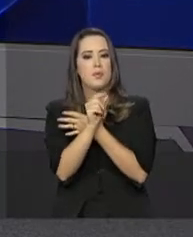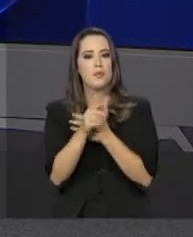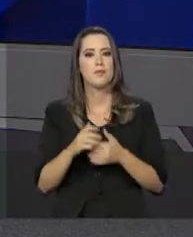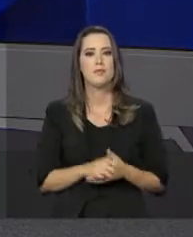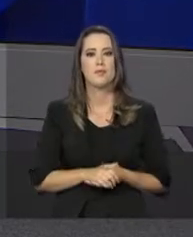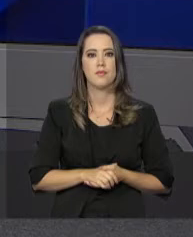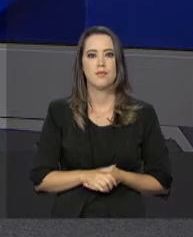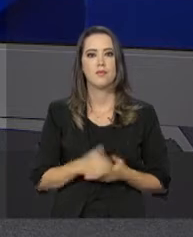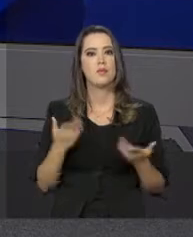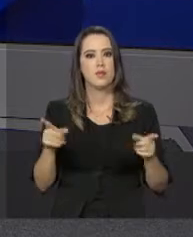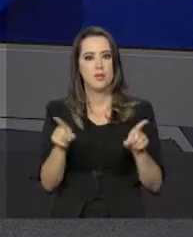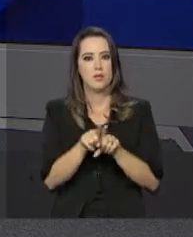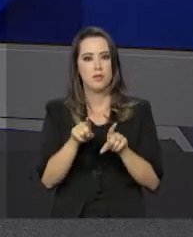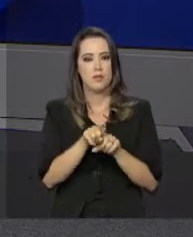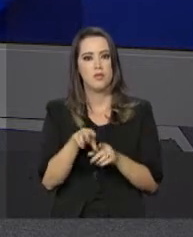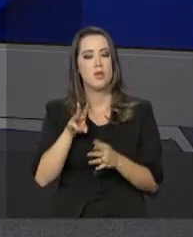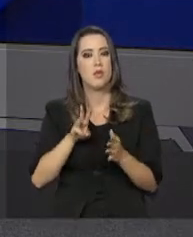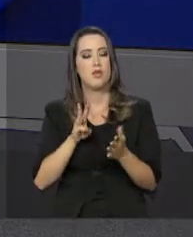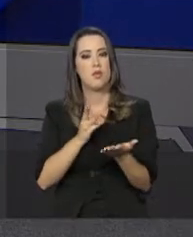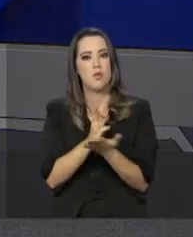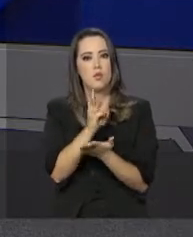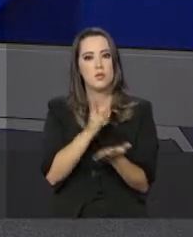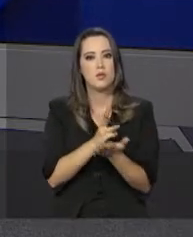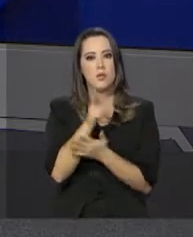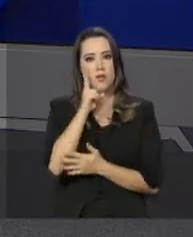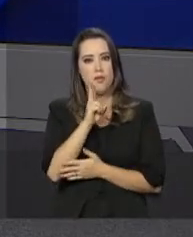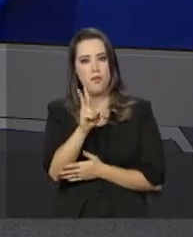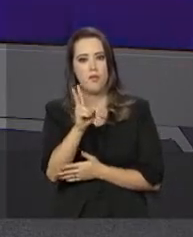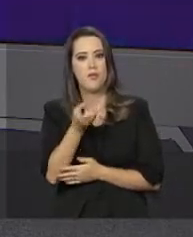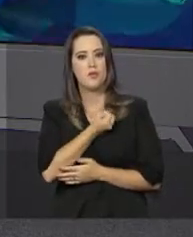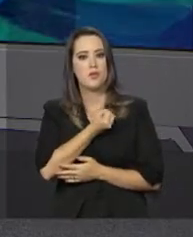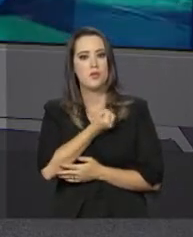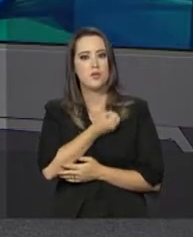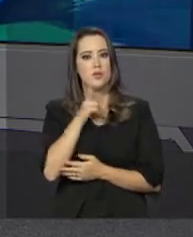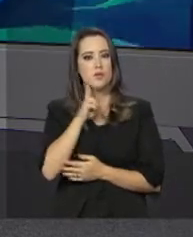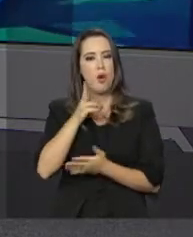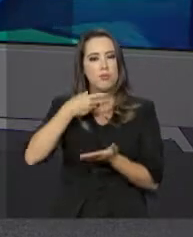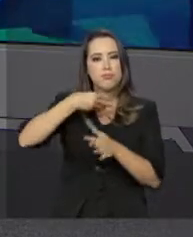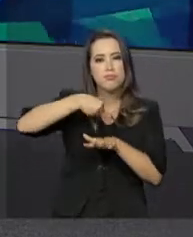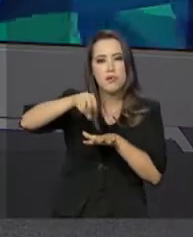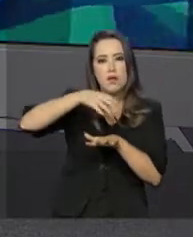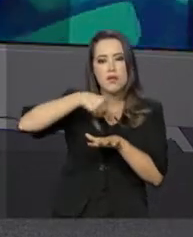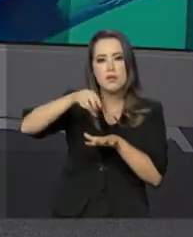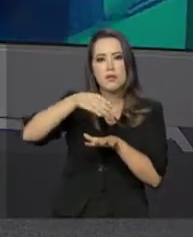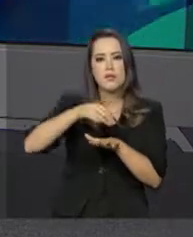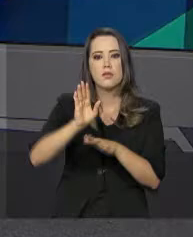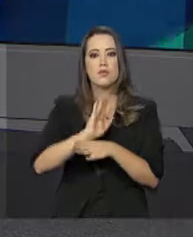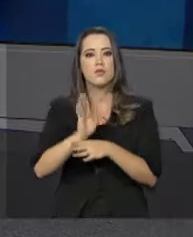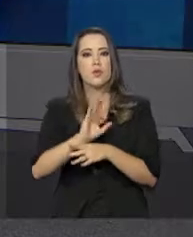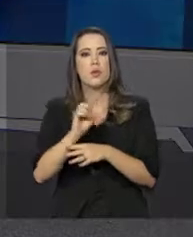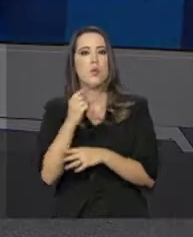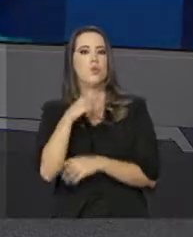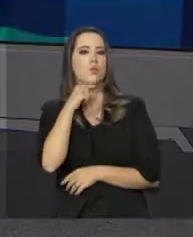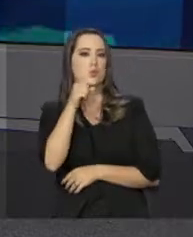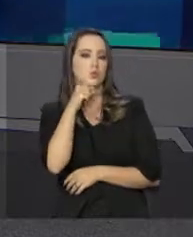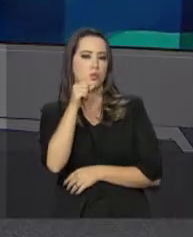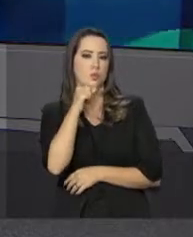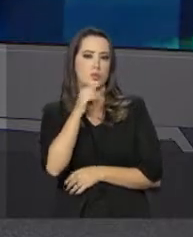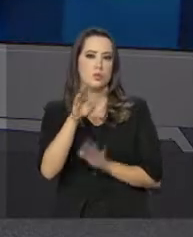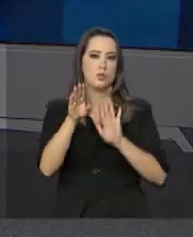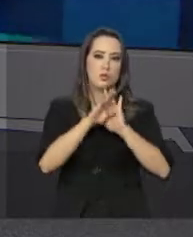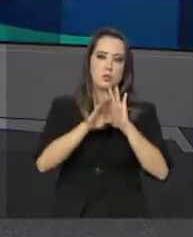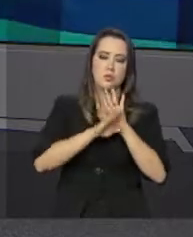twitter e ainda tem o whatsapp anote aí o número e mande as suas sugestões de reportagens ou dúvidas sobre